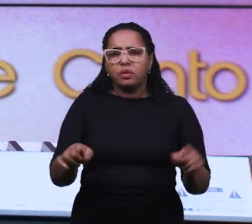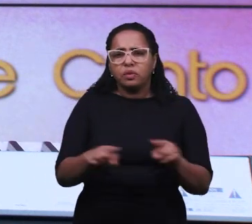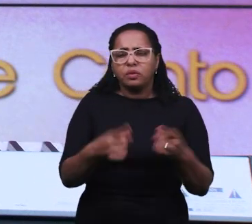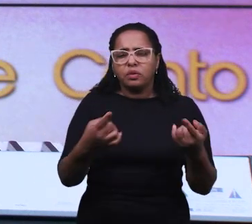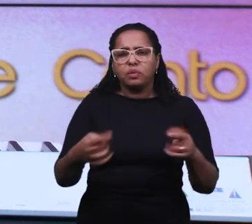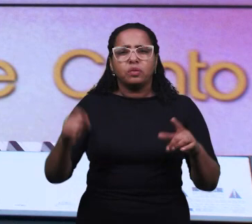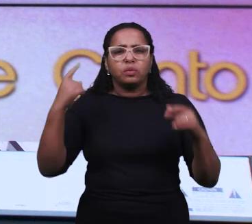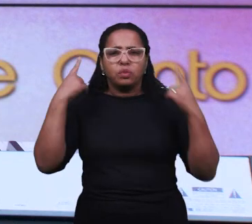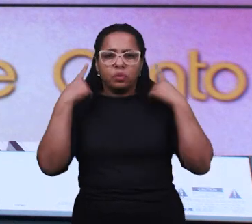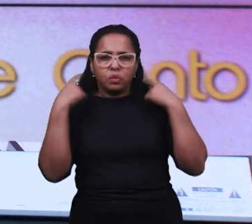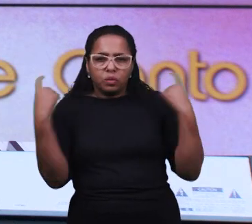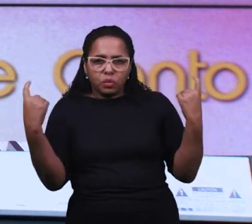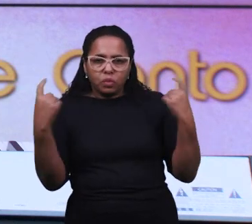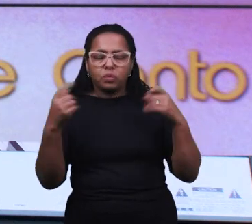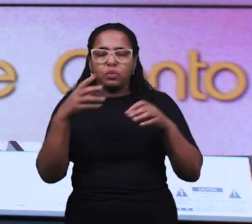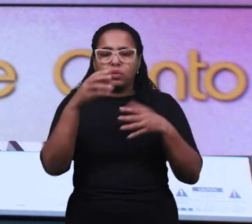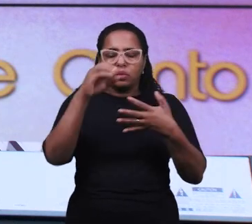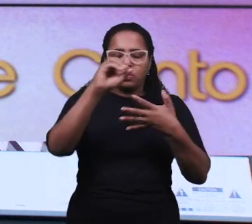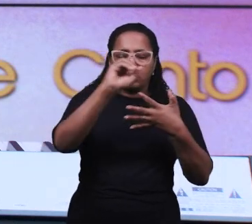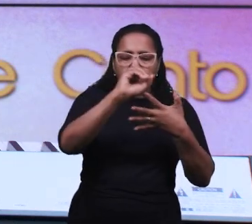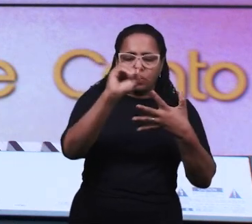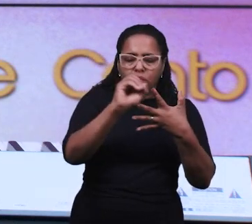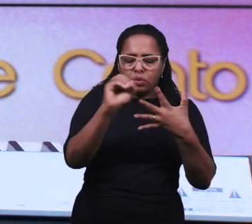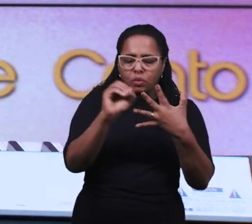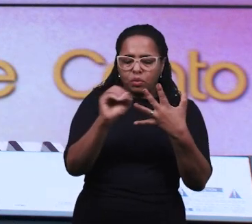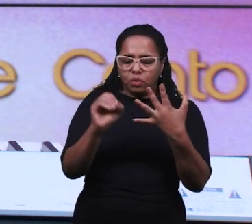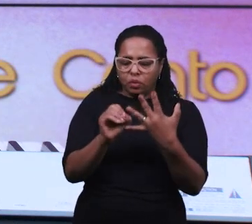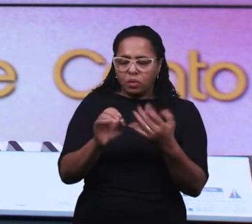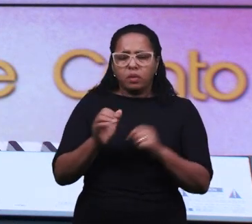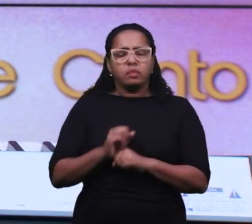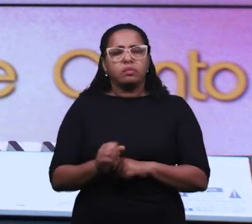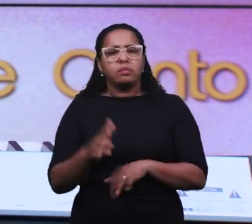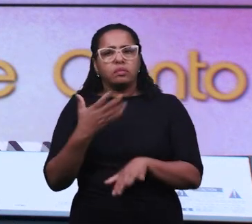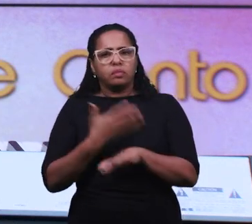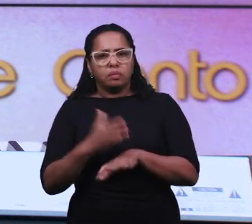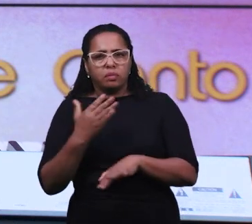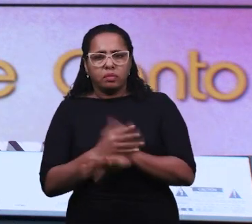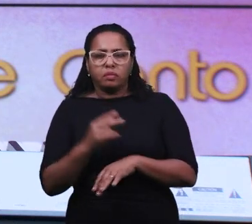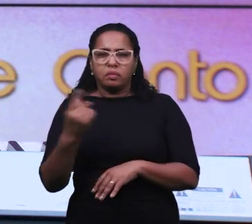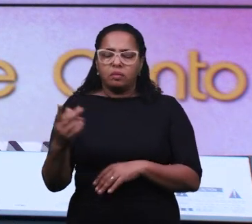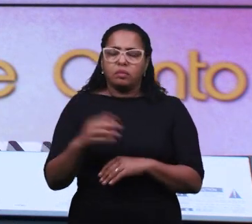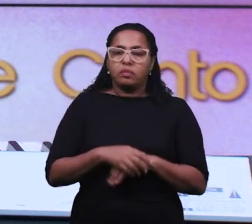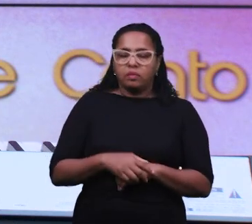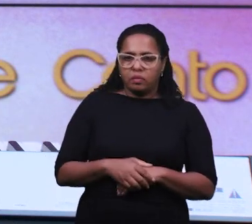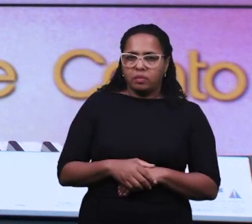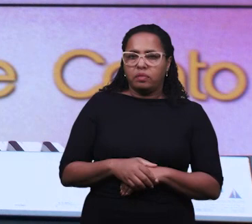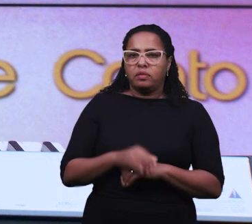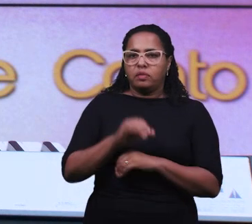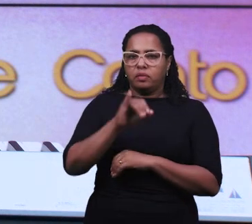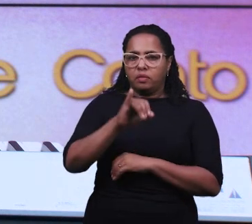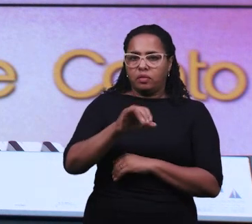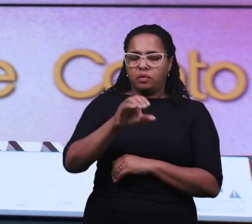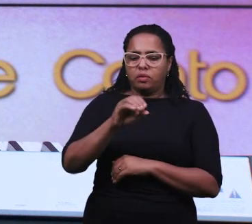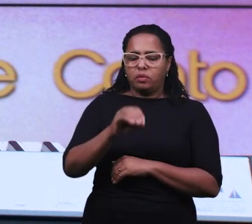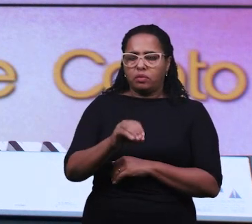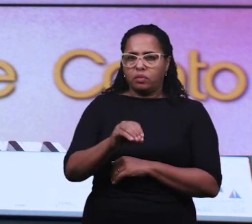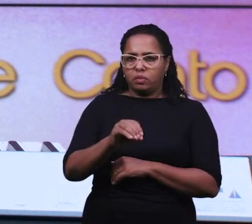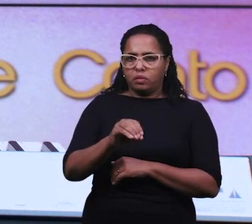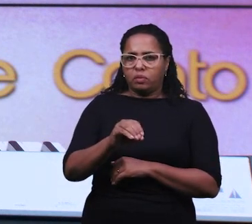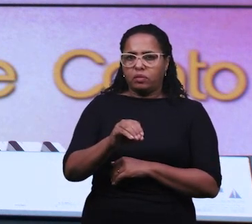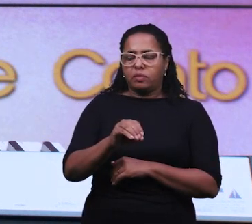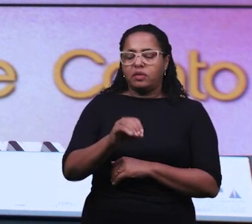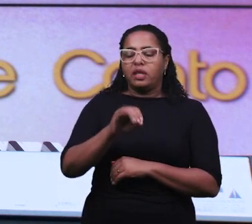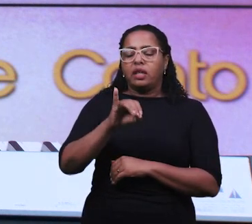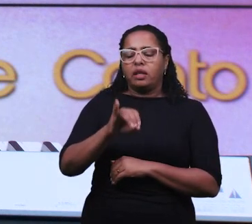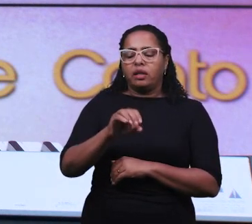melodia, a música, o som de notas. O exercício 2, I, O, A, O, E, I, O, A,